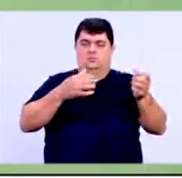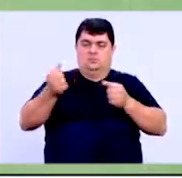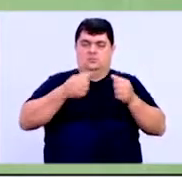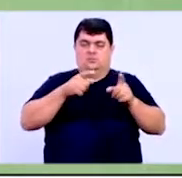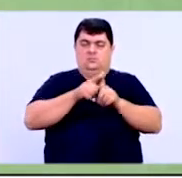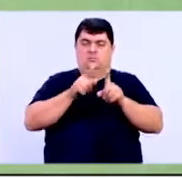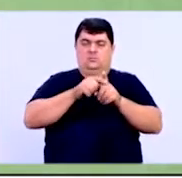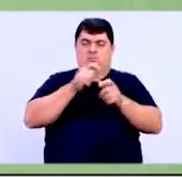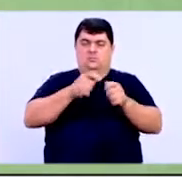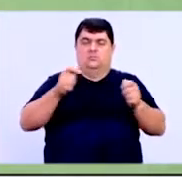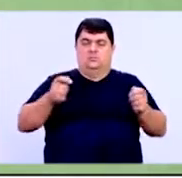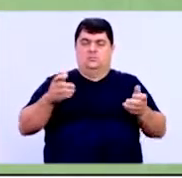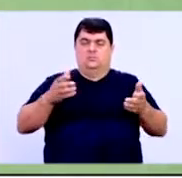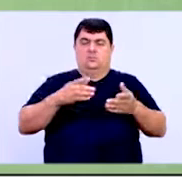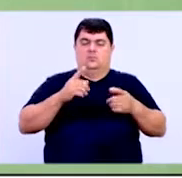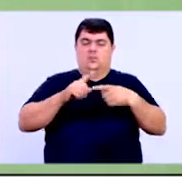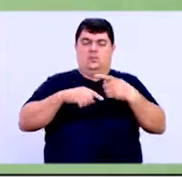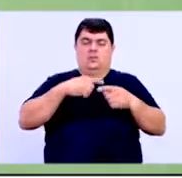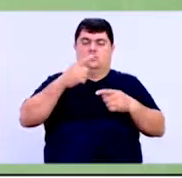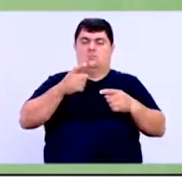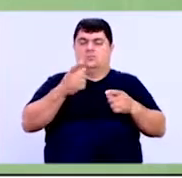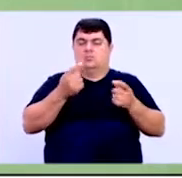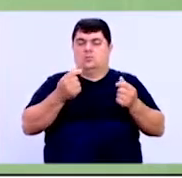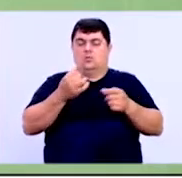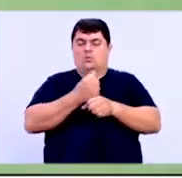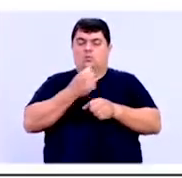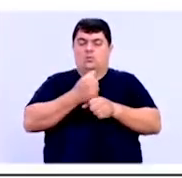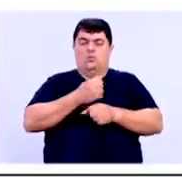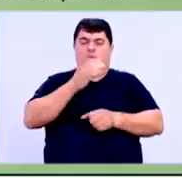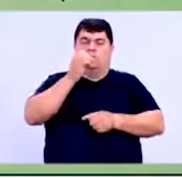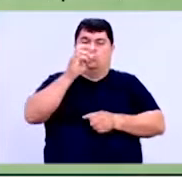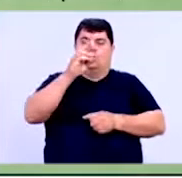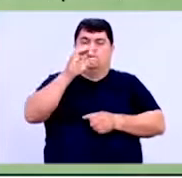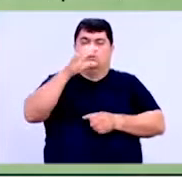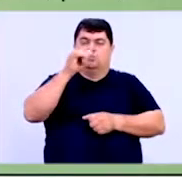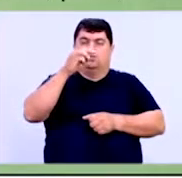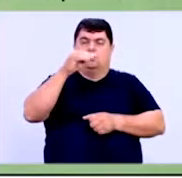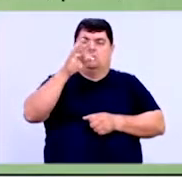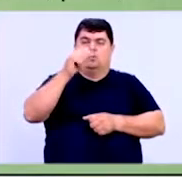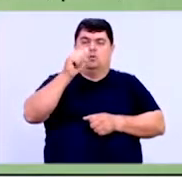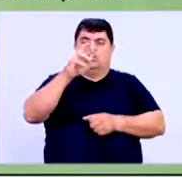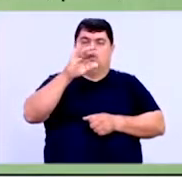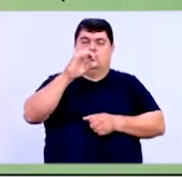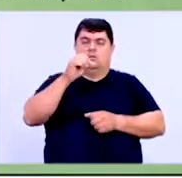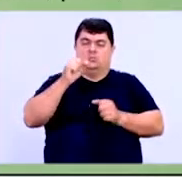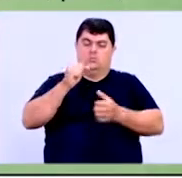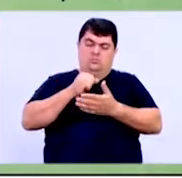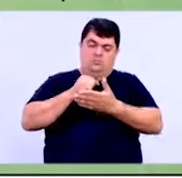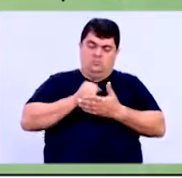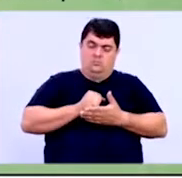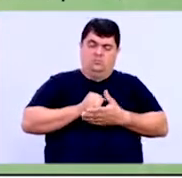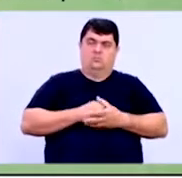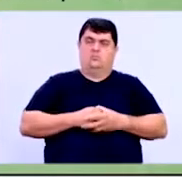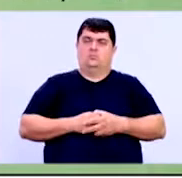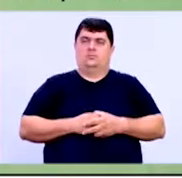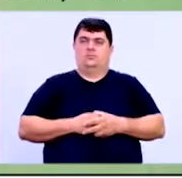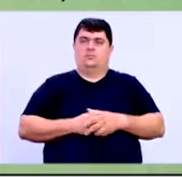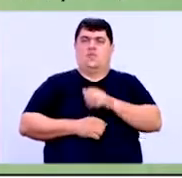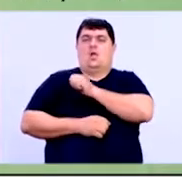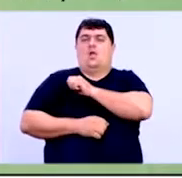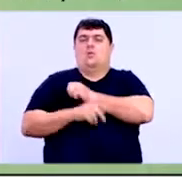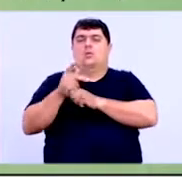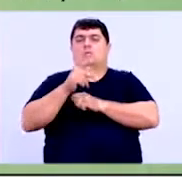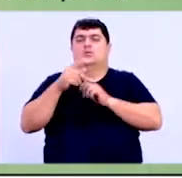Depois vamos para o controle de orçamentário. Certo, professora? Pode me ajudar? A aluna de Porto